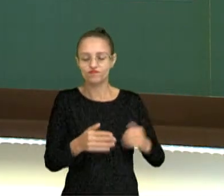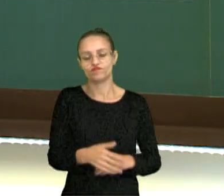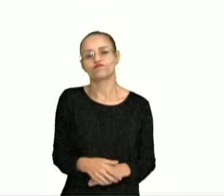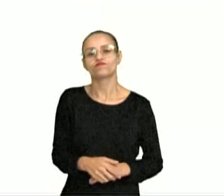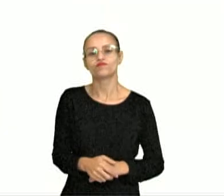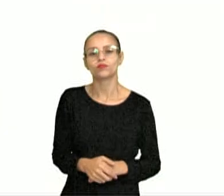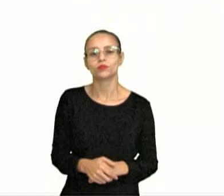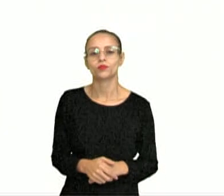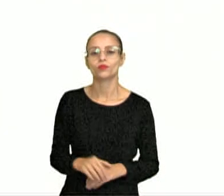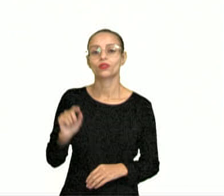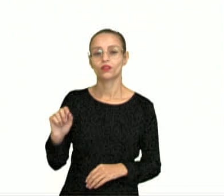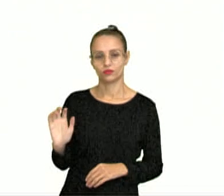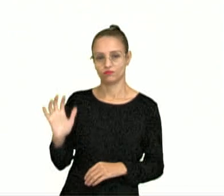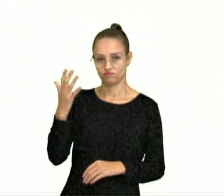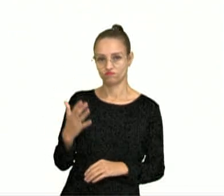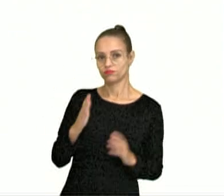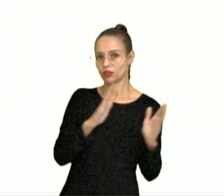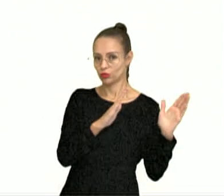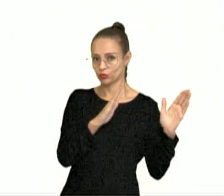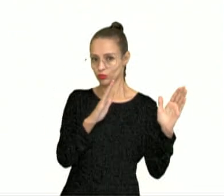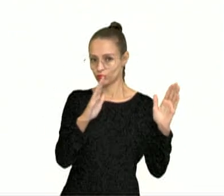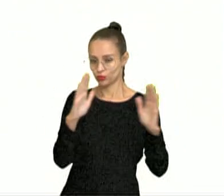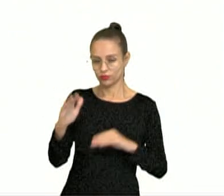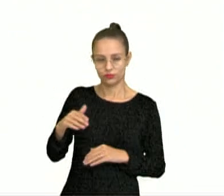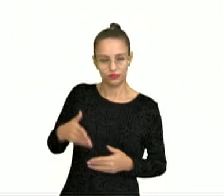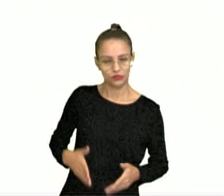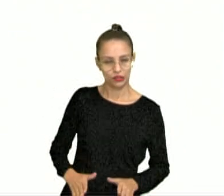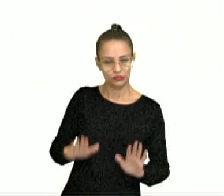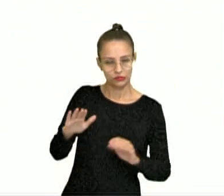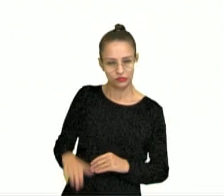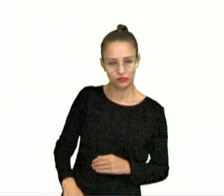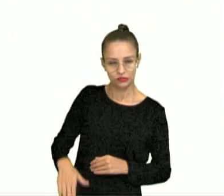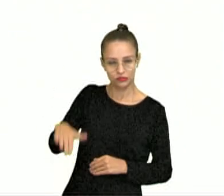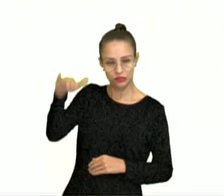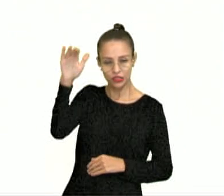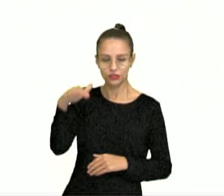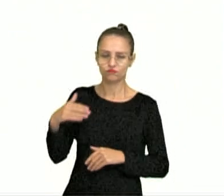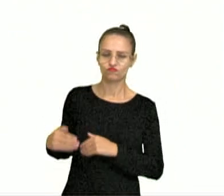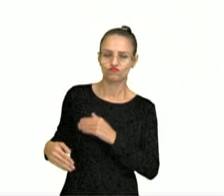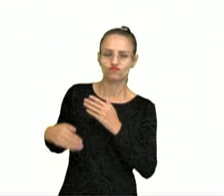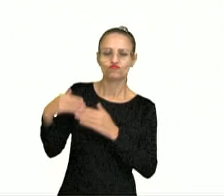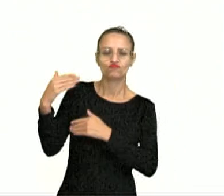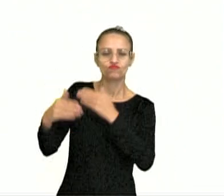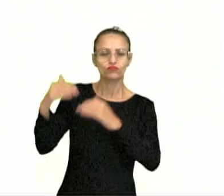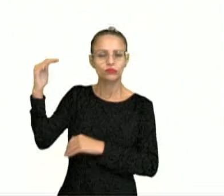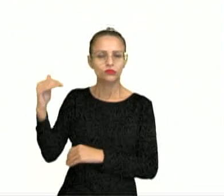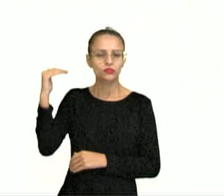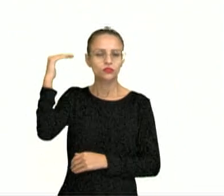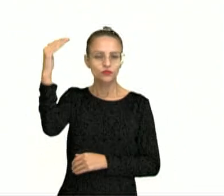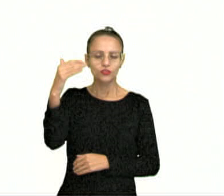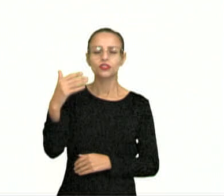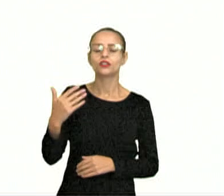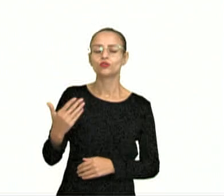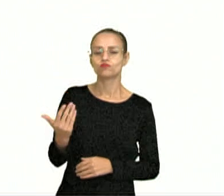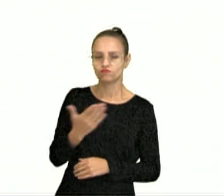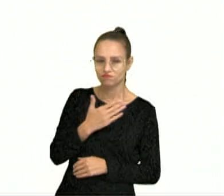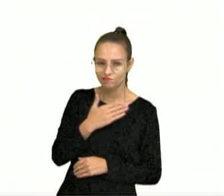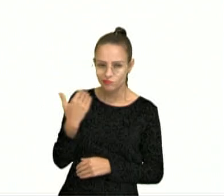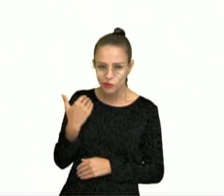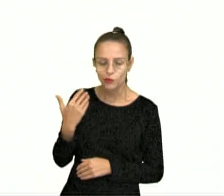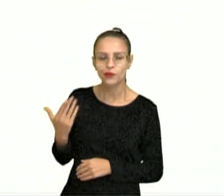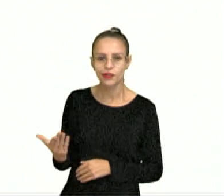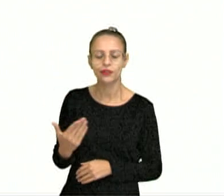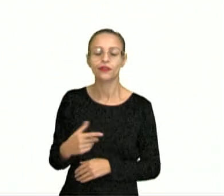Entre esses acontecimentos, nascer, crescer, se desenvolver, se reproduzir e morrer,